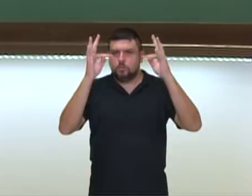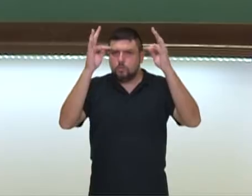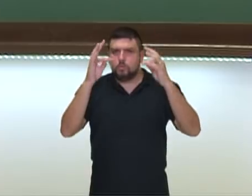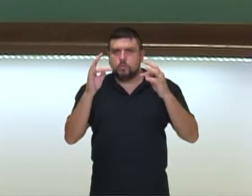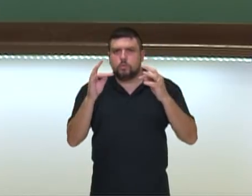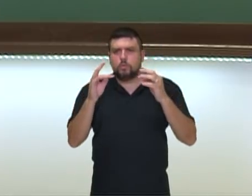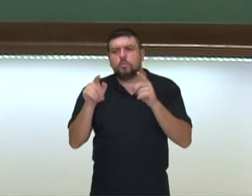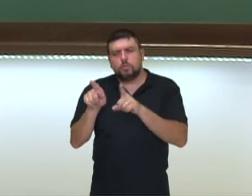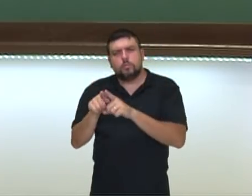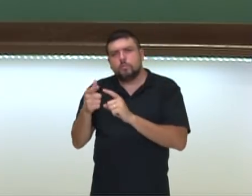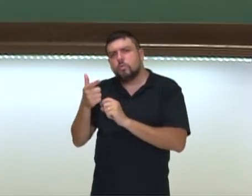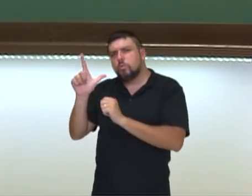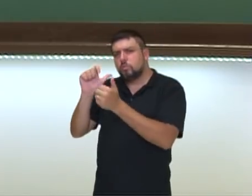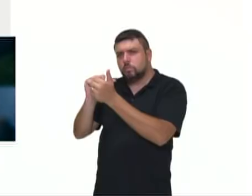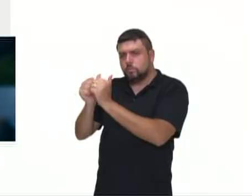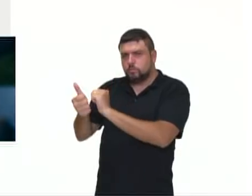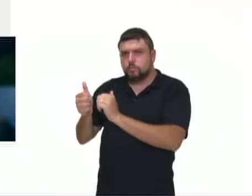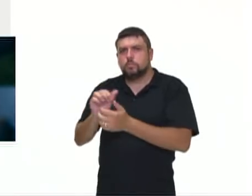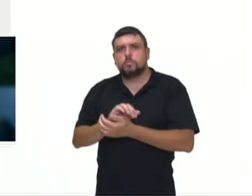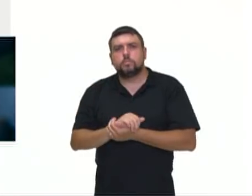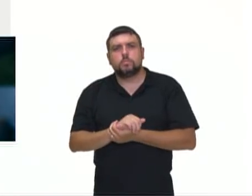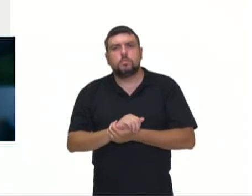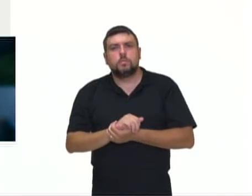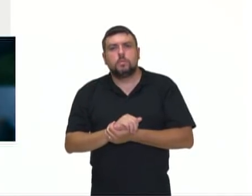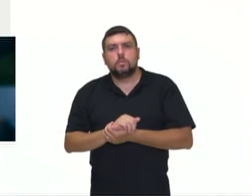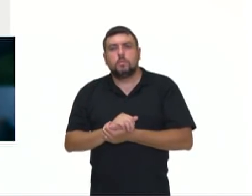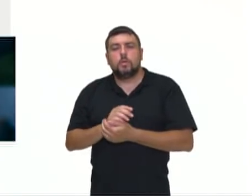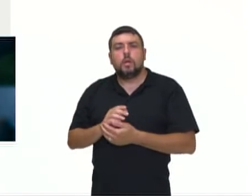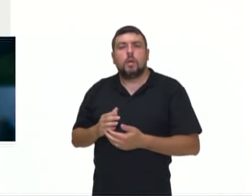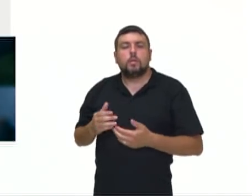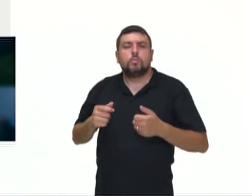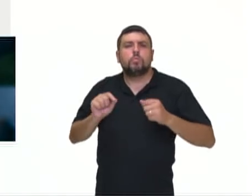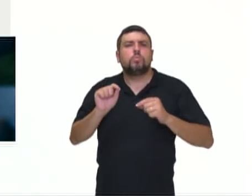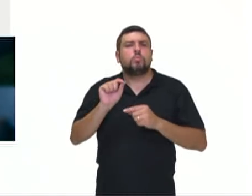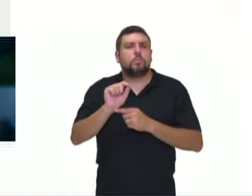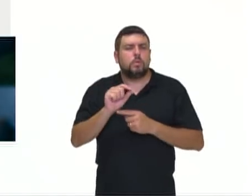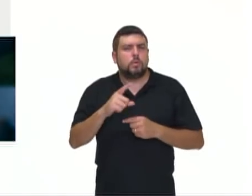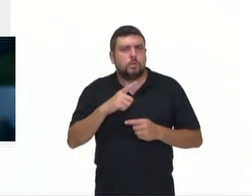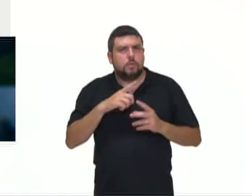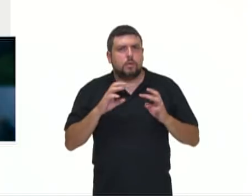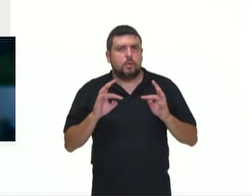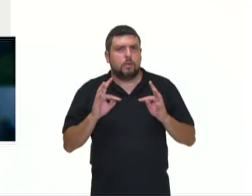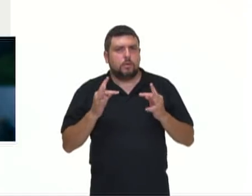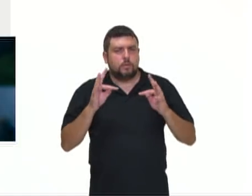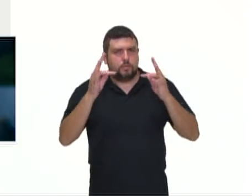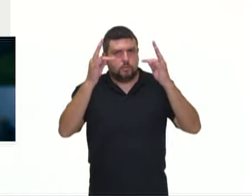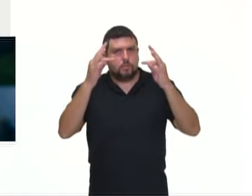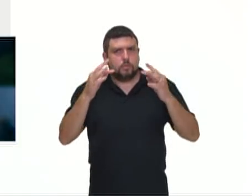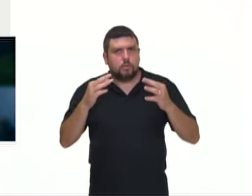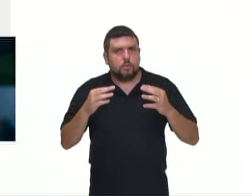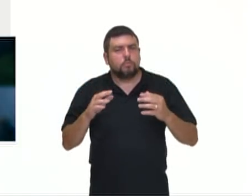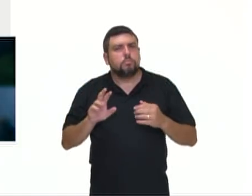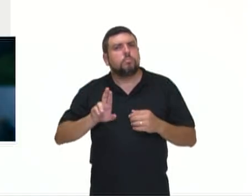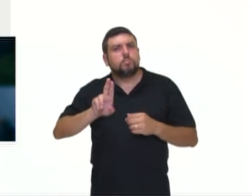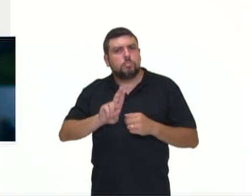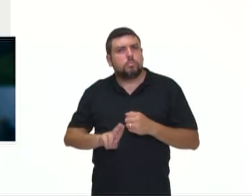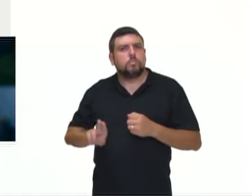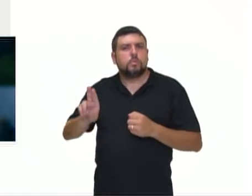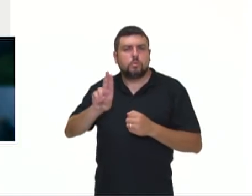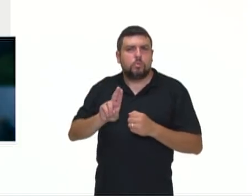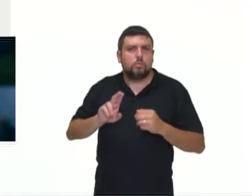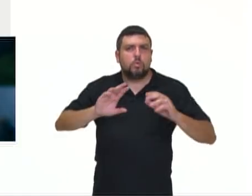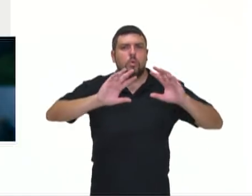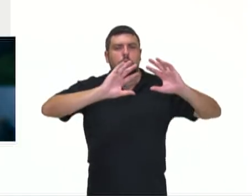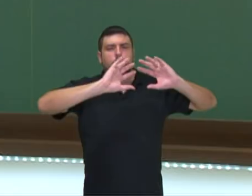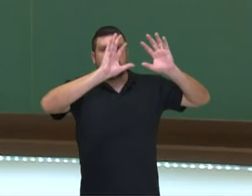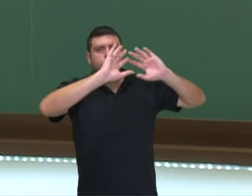em outras modalidades também. E aqui nós vamos falar sobre uma tecnologia que vem sendo utilizada não somente no vôlei, mas